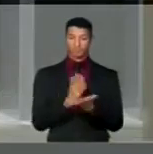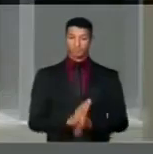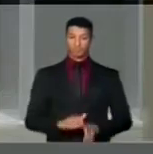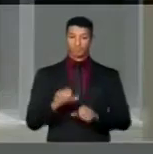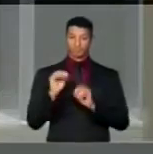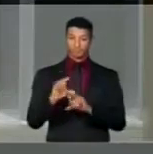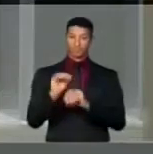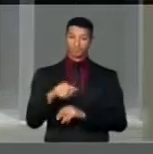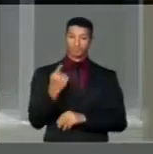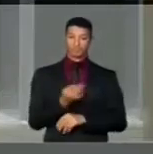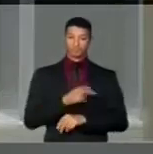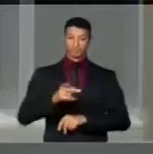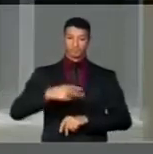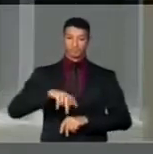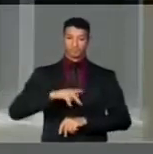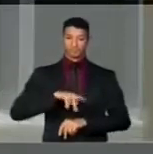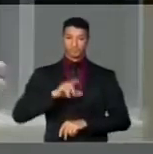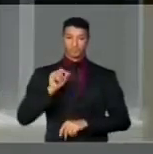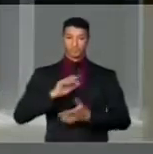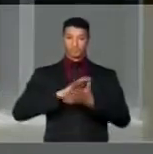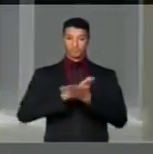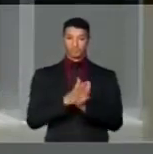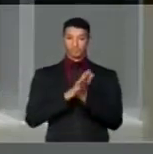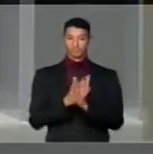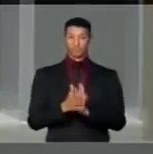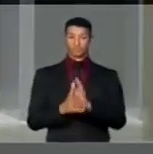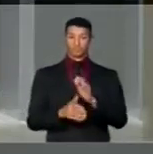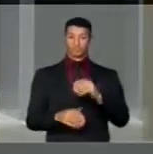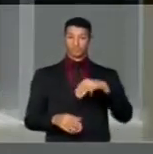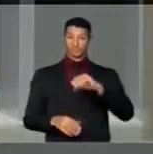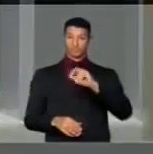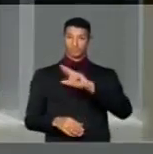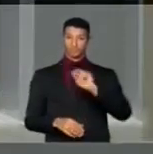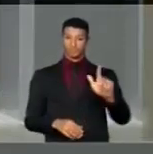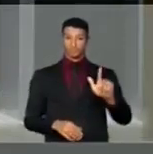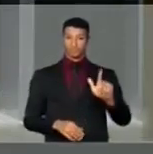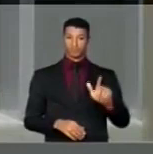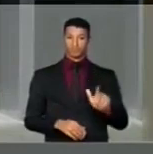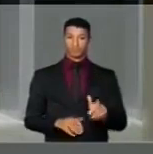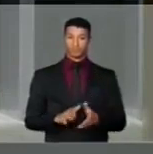com a economia do nosso país, que destruiu o tecido moral desse país.